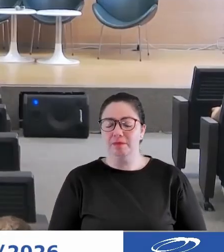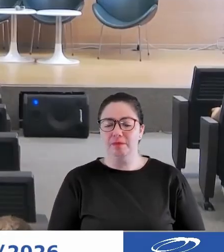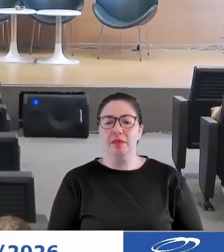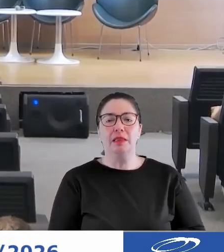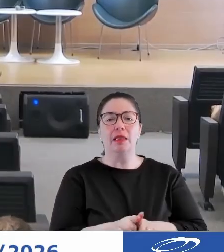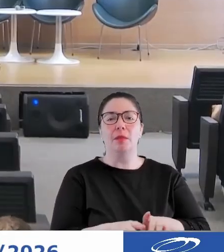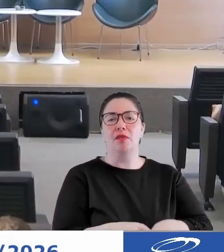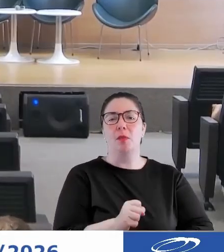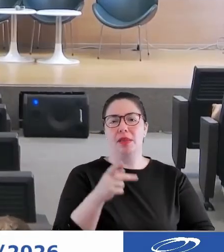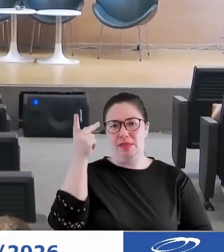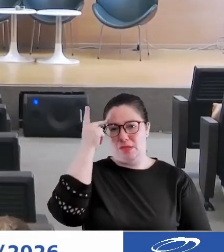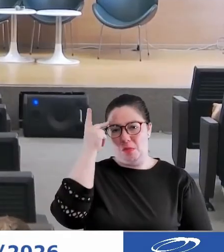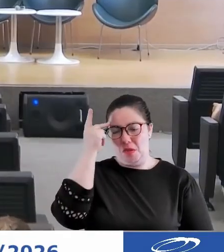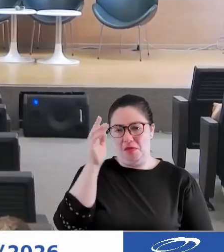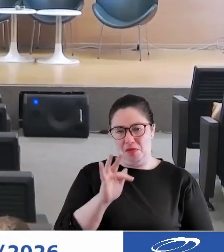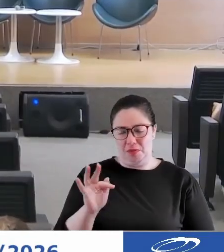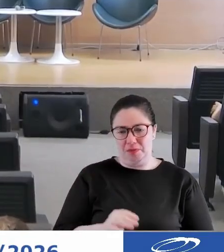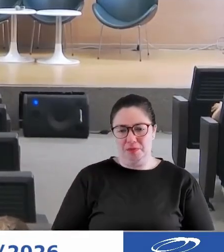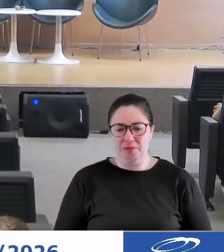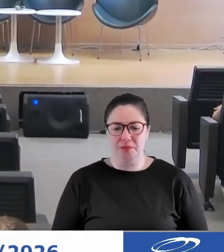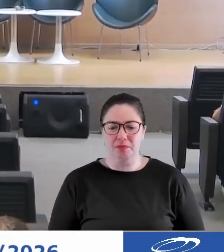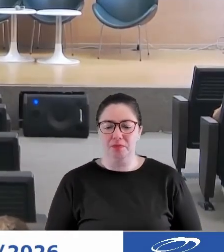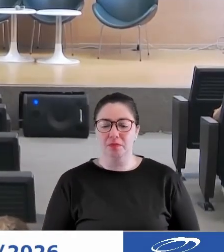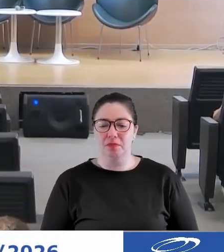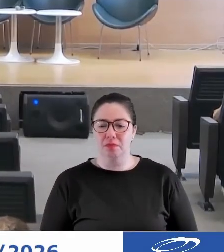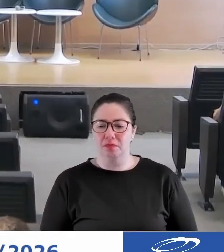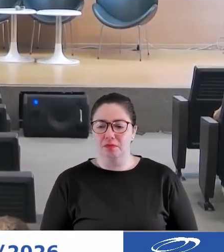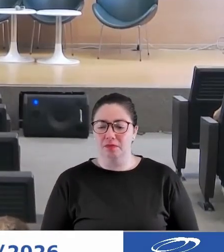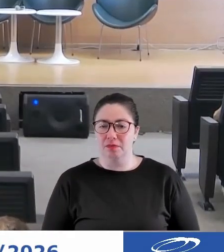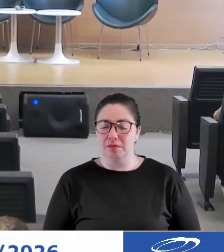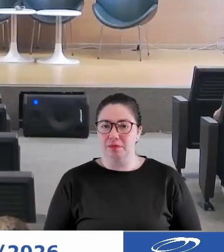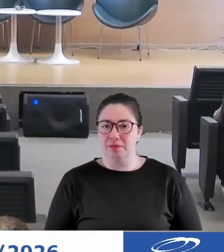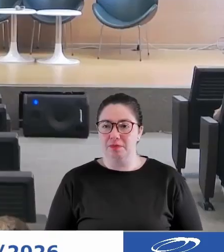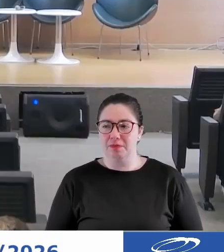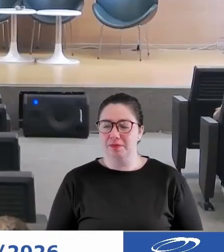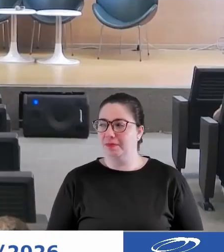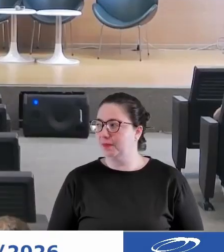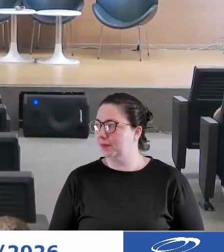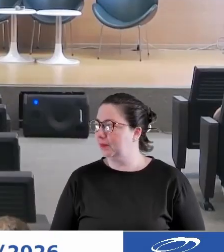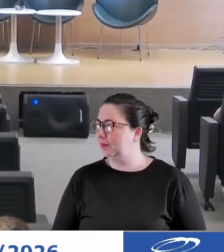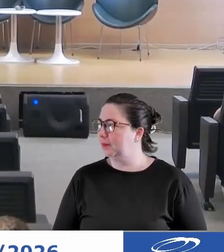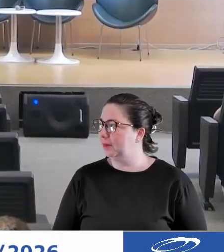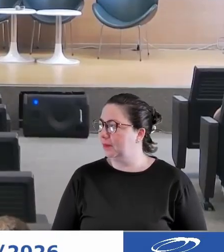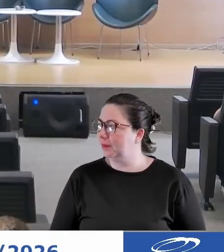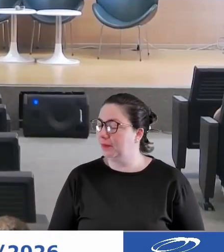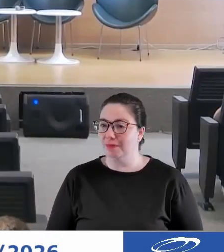O Dr. Nelson é médico formado pela Universidade. Posso